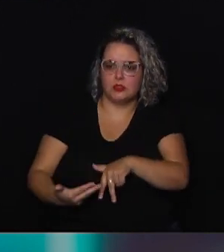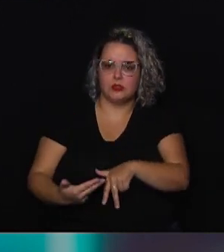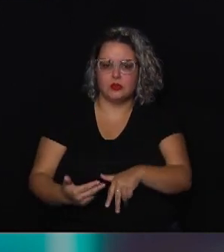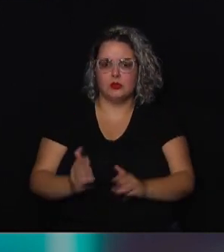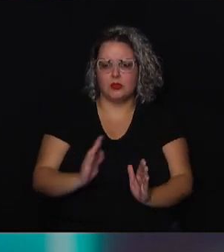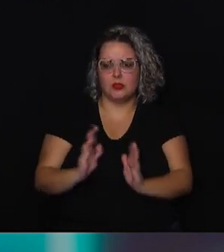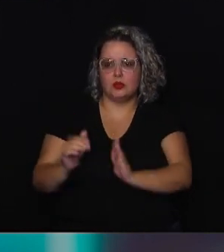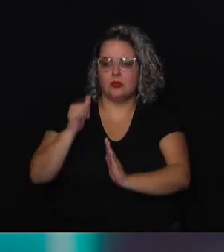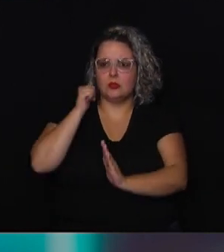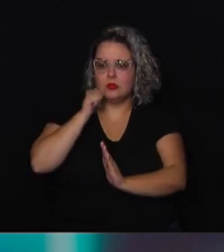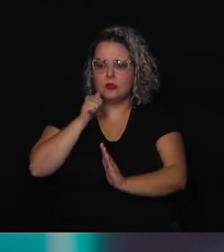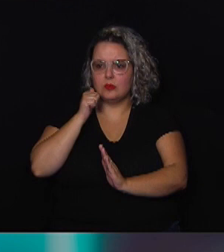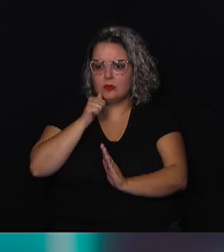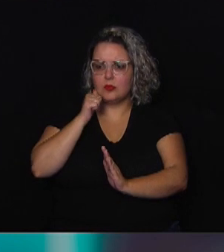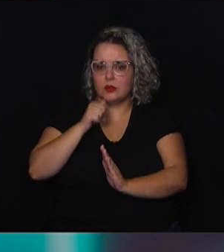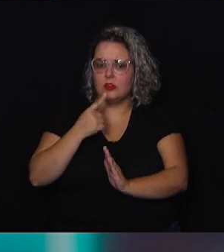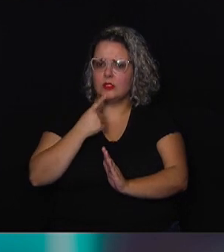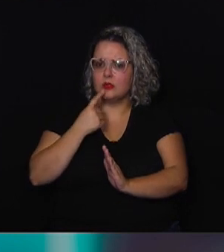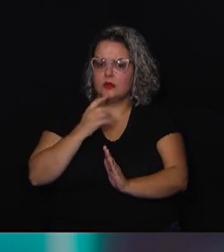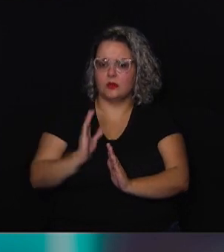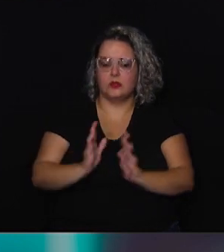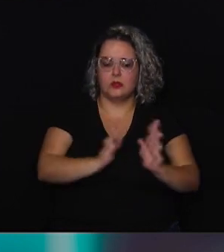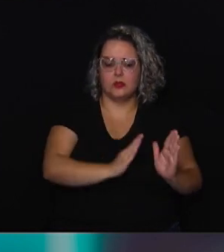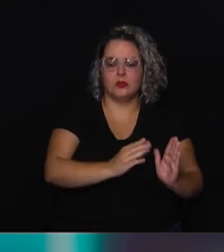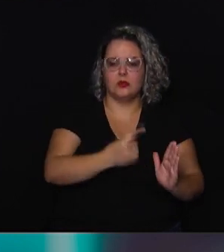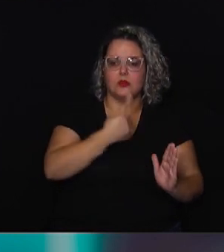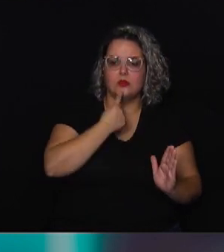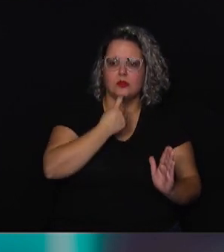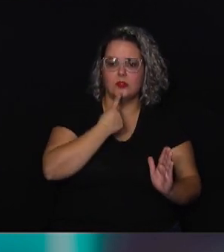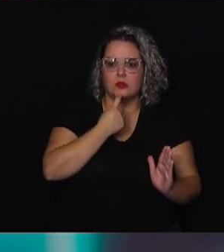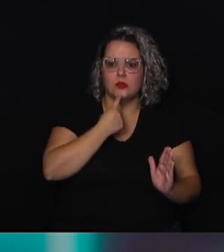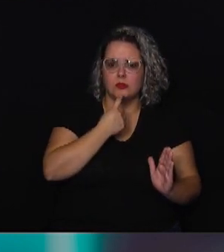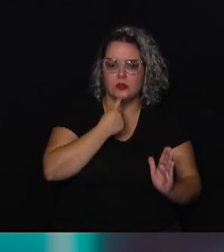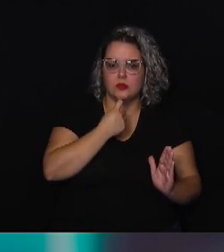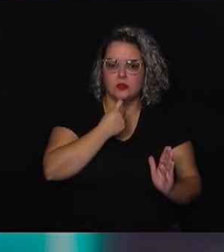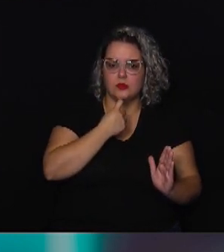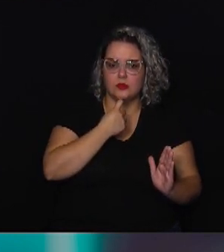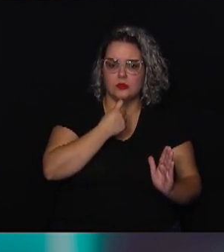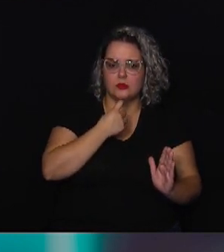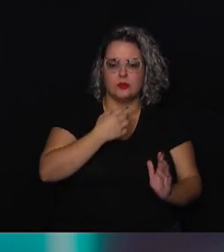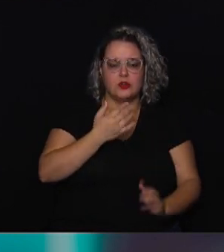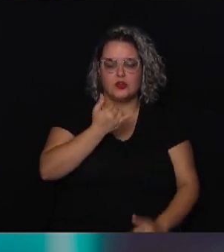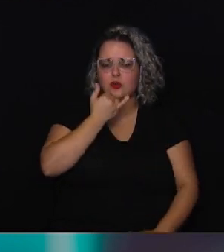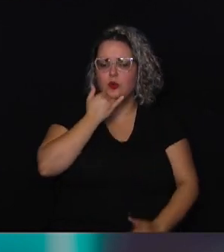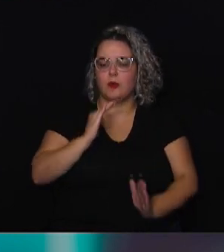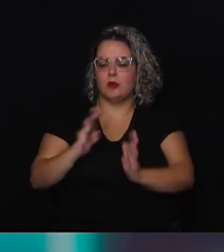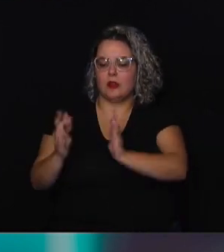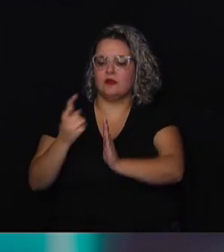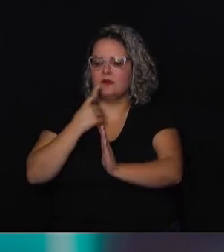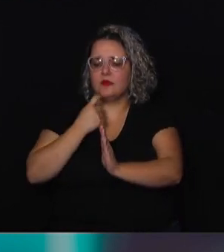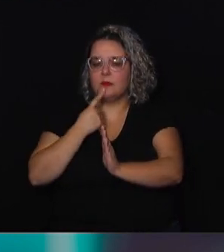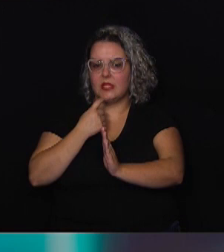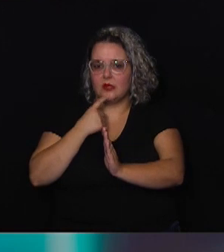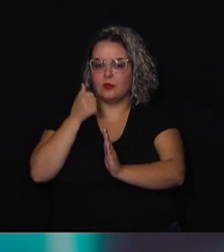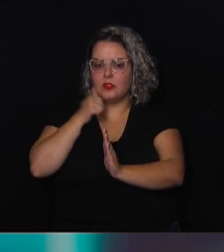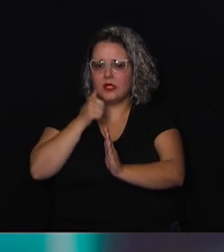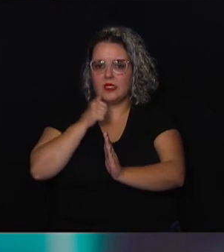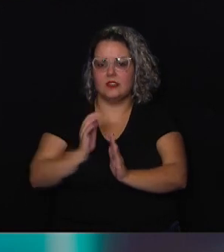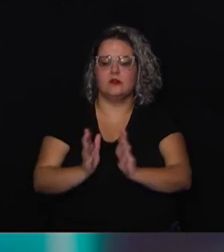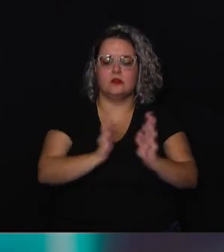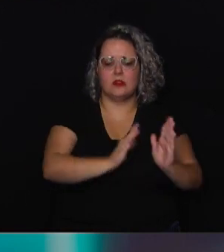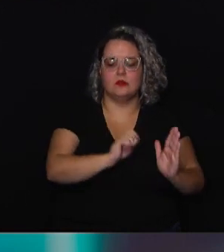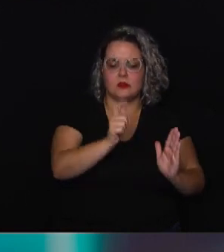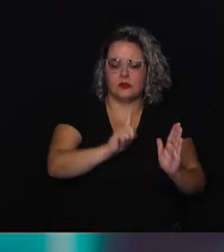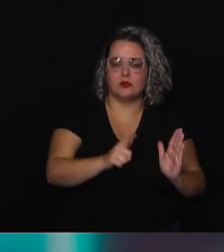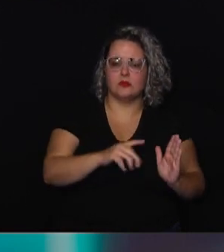as mulheres, do lado azul os homens, onde essa primeira pirâmide, a de cima, é a pirâmide do município de